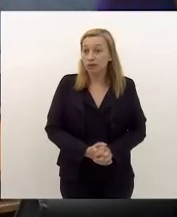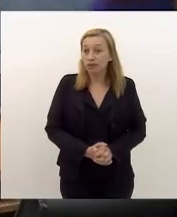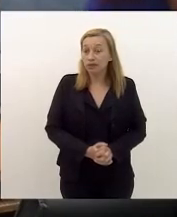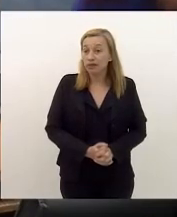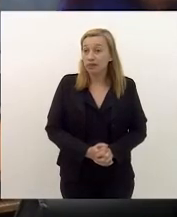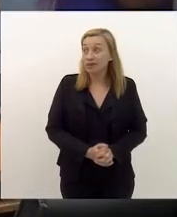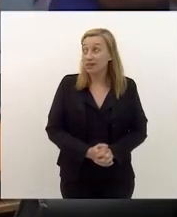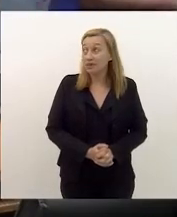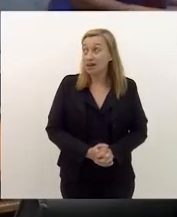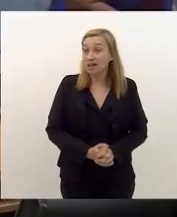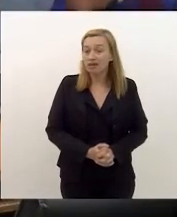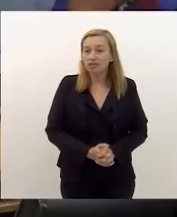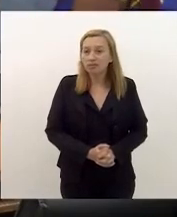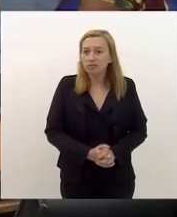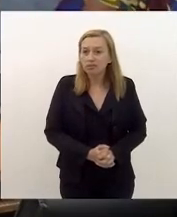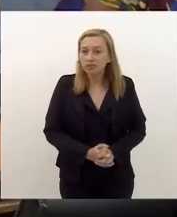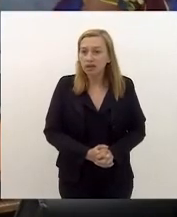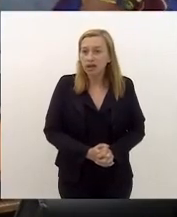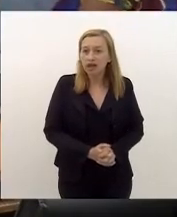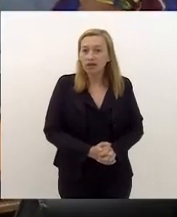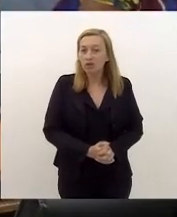Senhora Presidente,